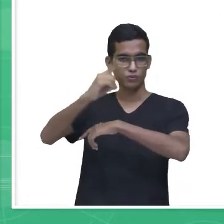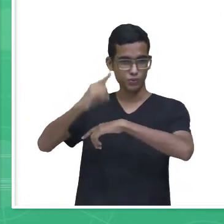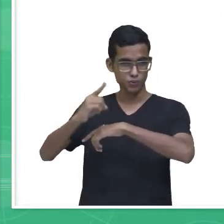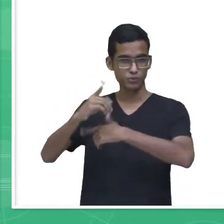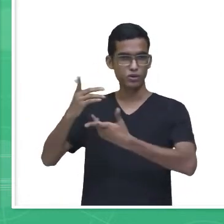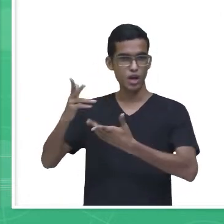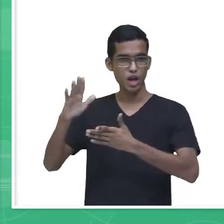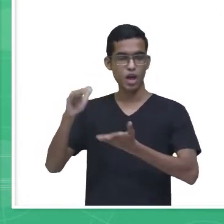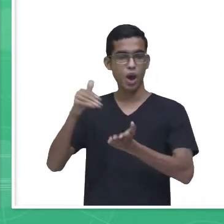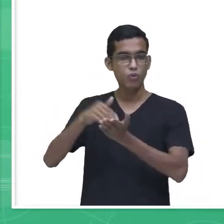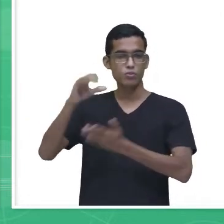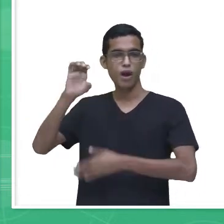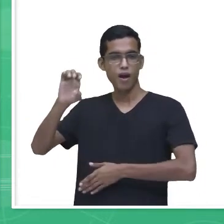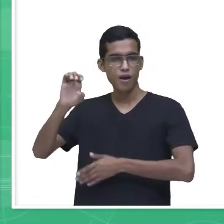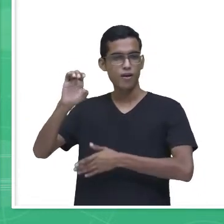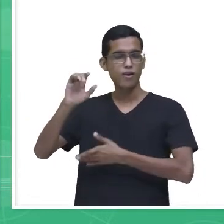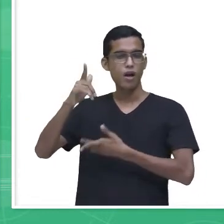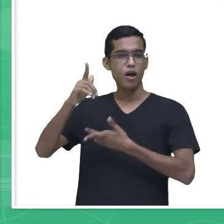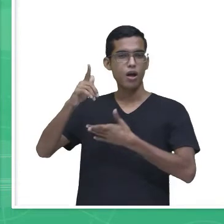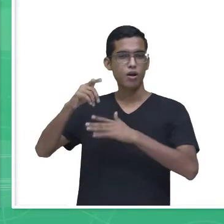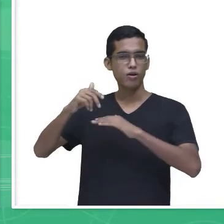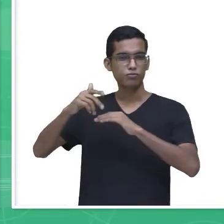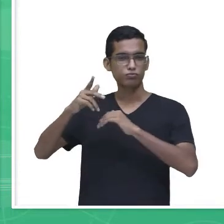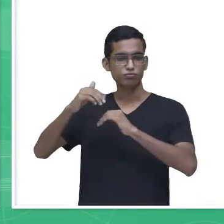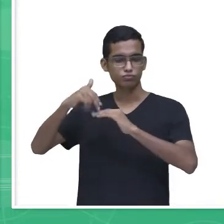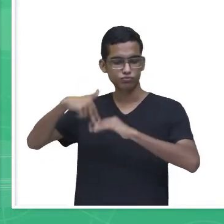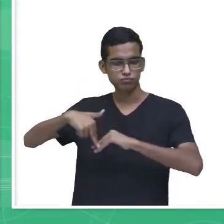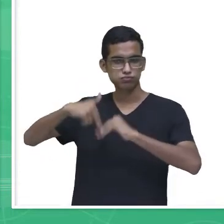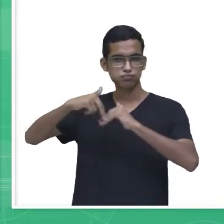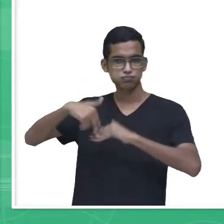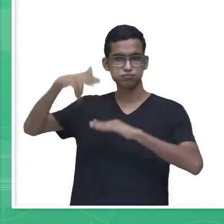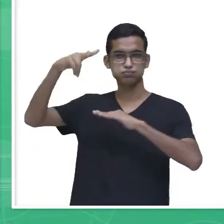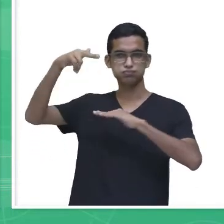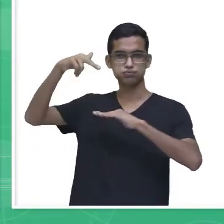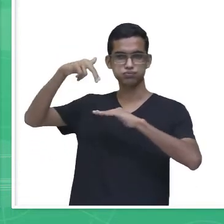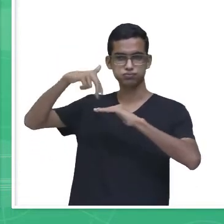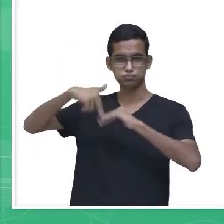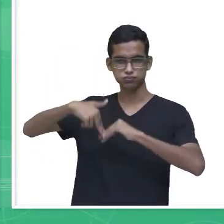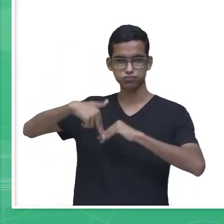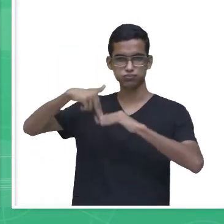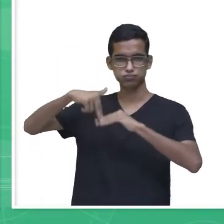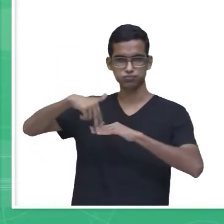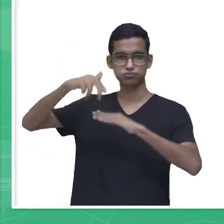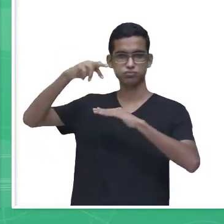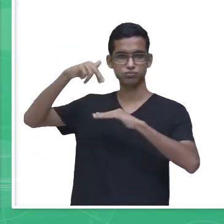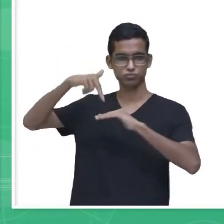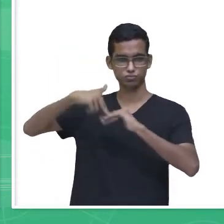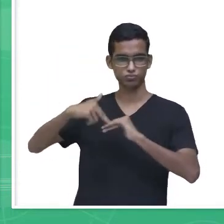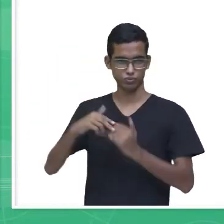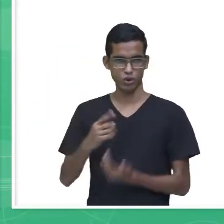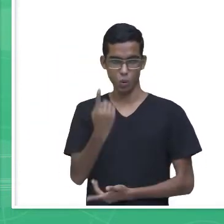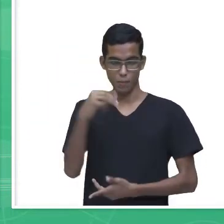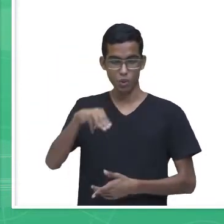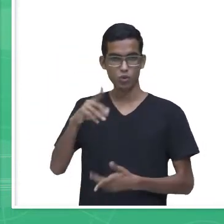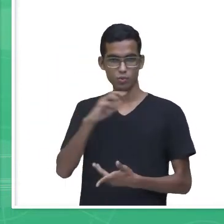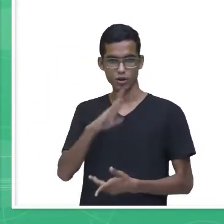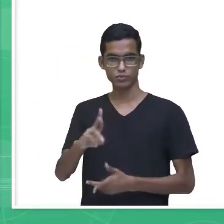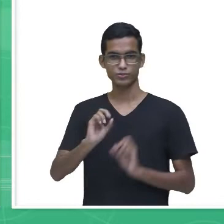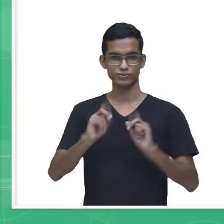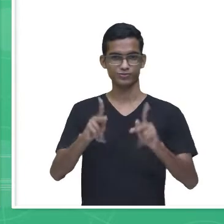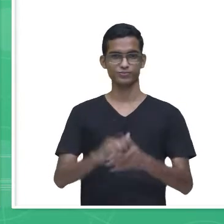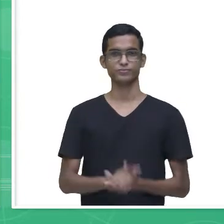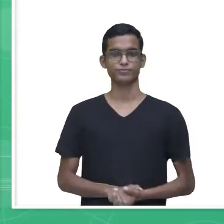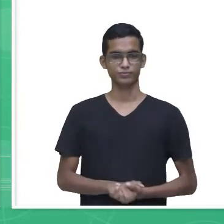trampolim, né? E aí, o que vocês acham? Olha só. Um minutinho aí, a gente retorna para fazer a correção da mesma. Vamos lá.